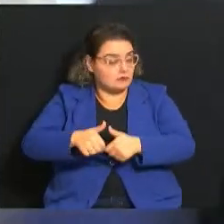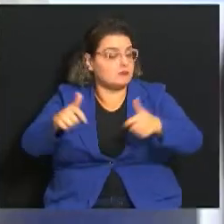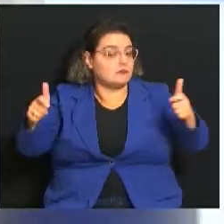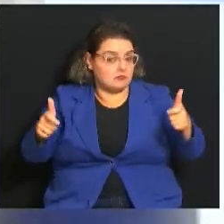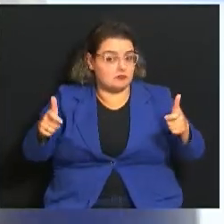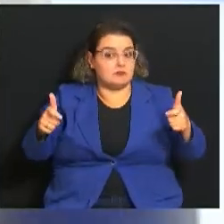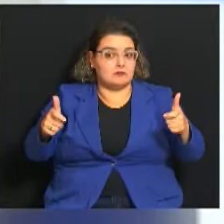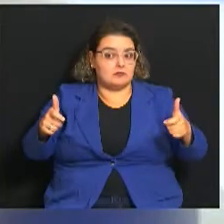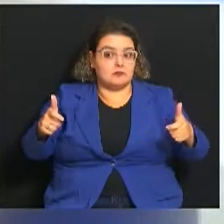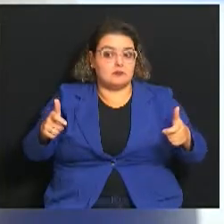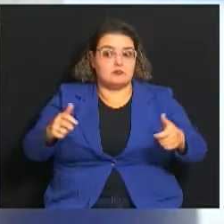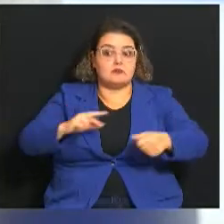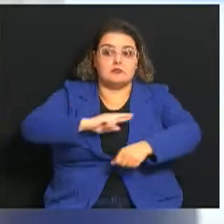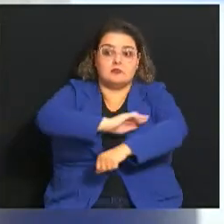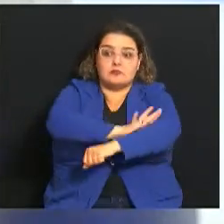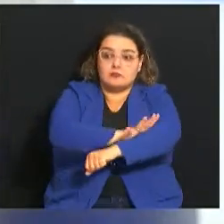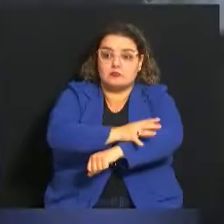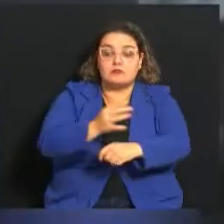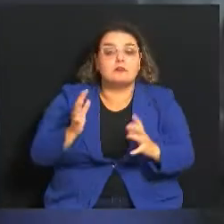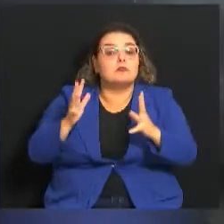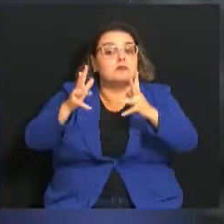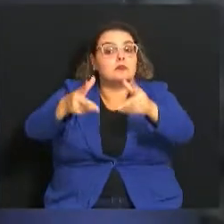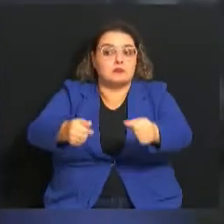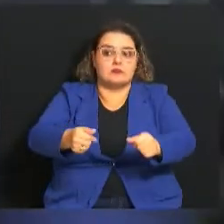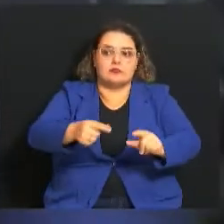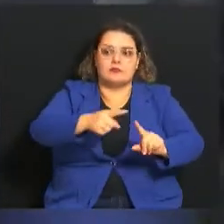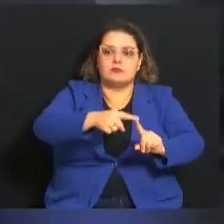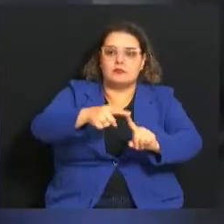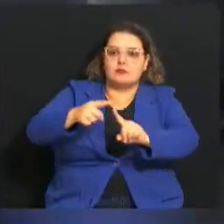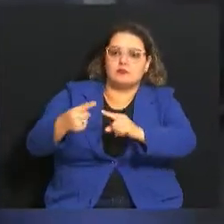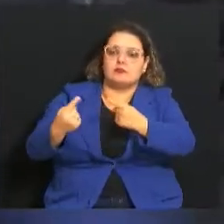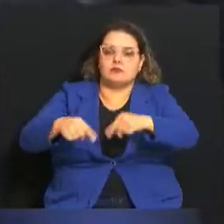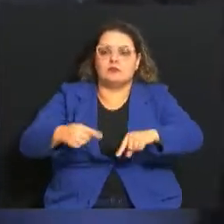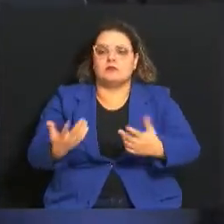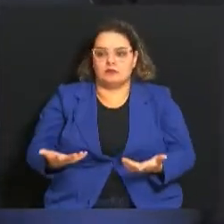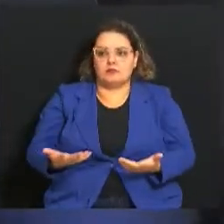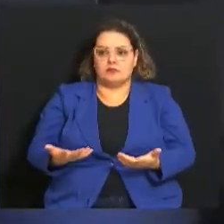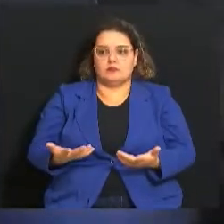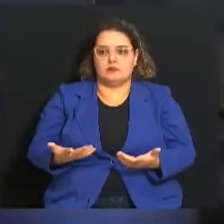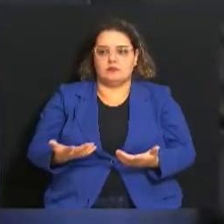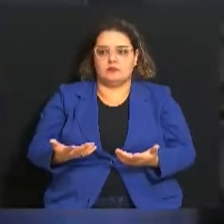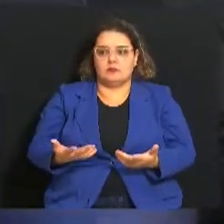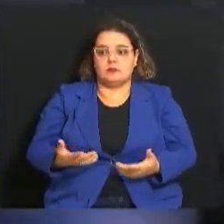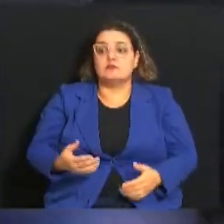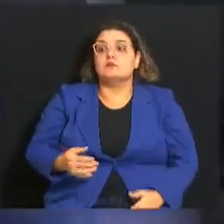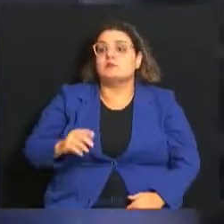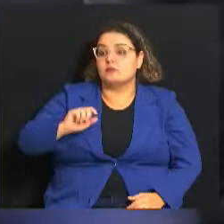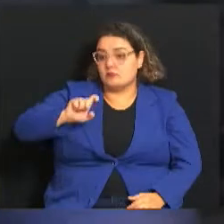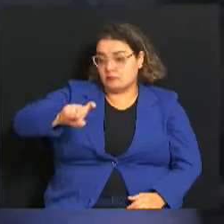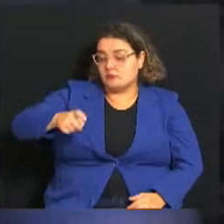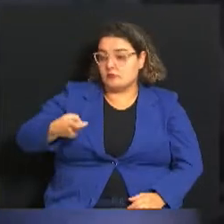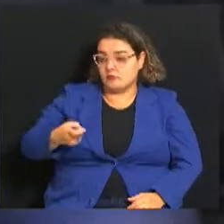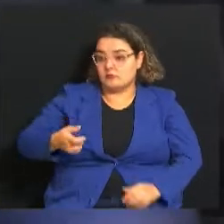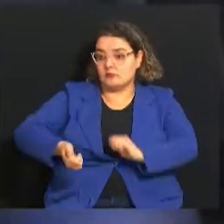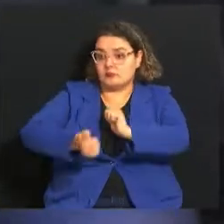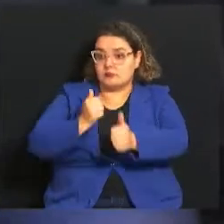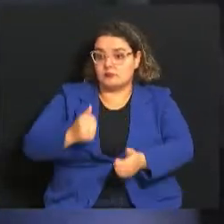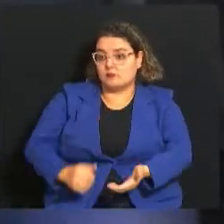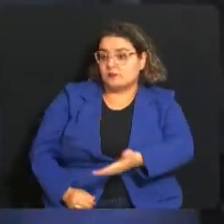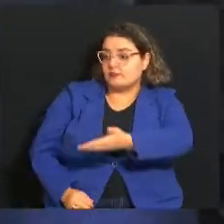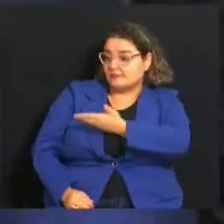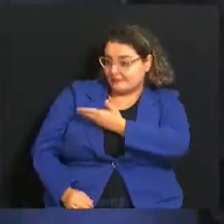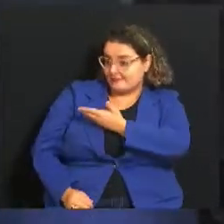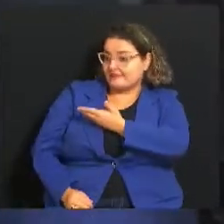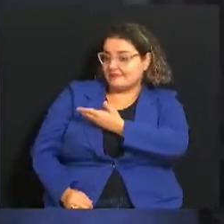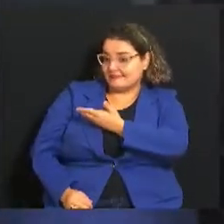o combate ao racismo em todos os esportes. Ex-atletas negros marcaram presença, como o tetracampeão do mundo, Ronaldão. O